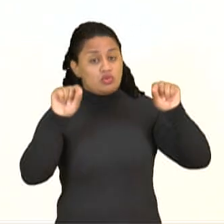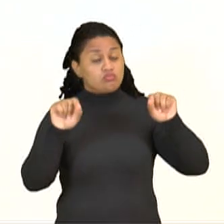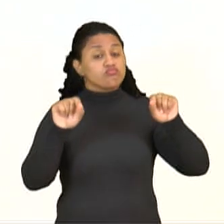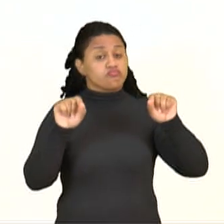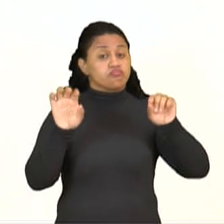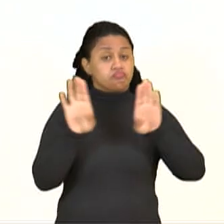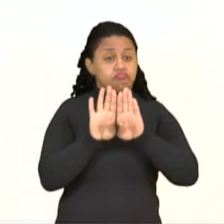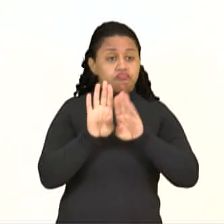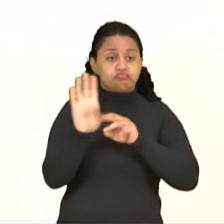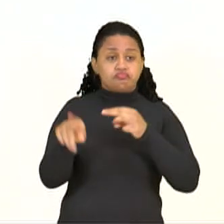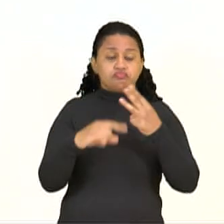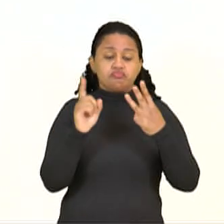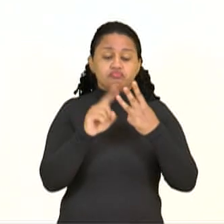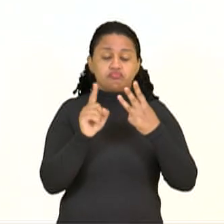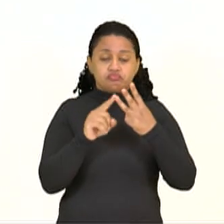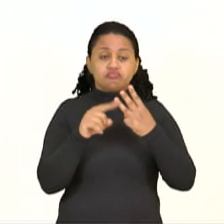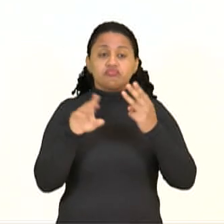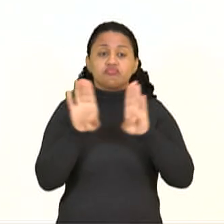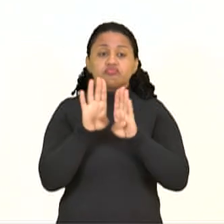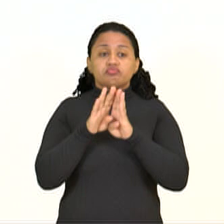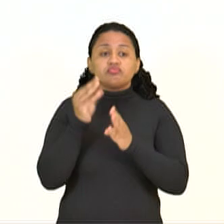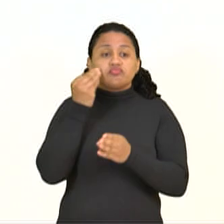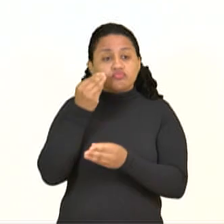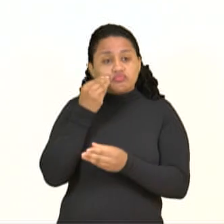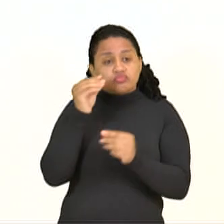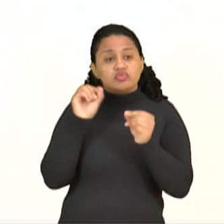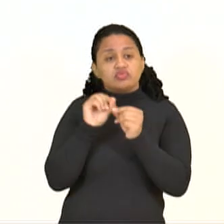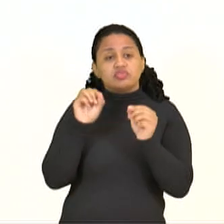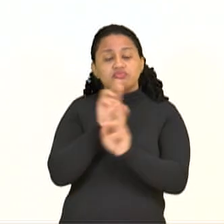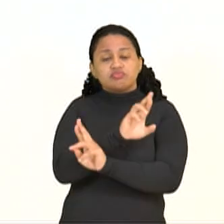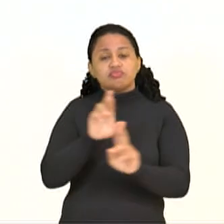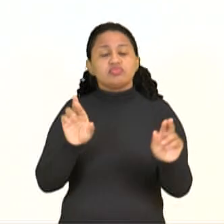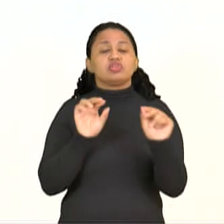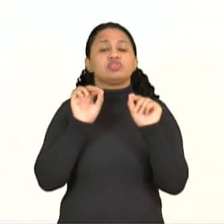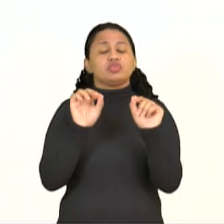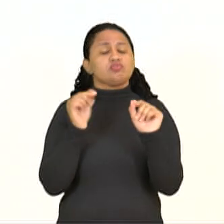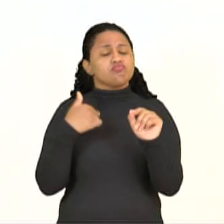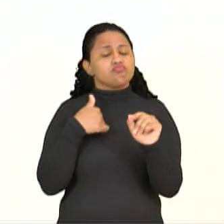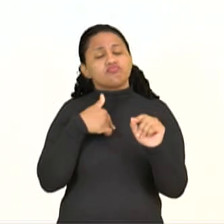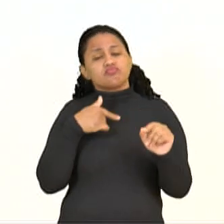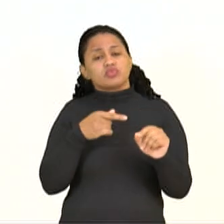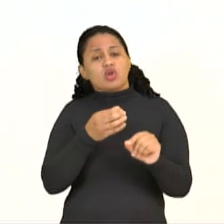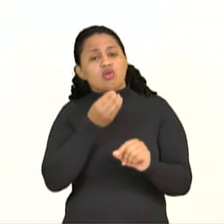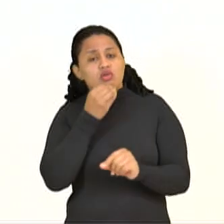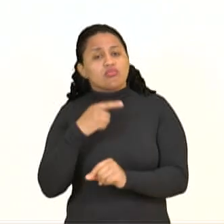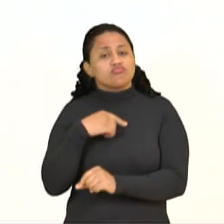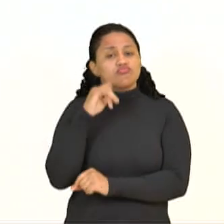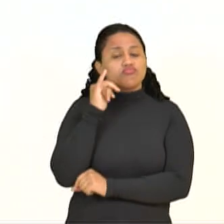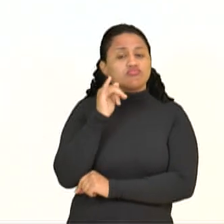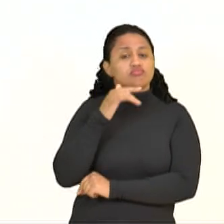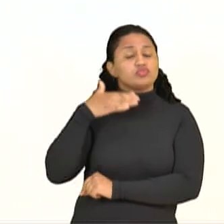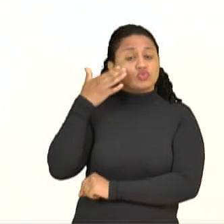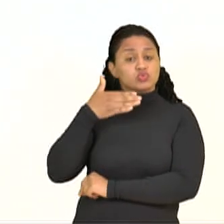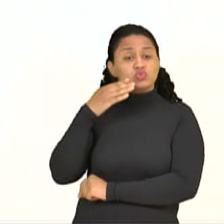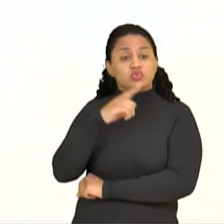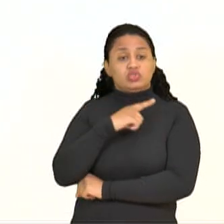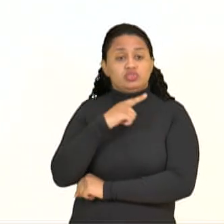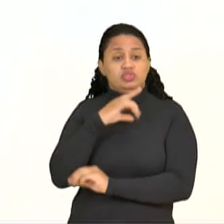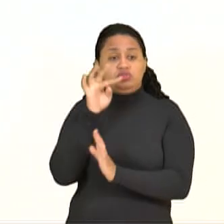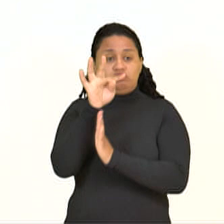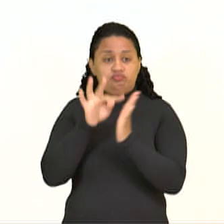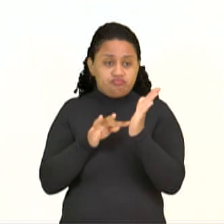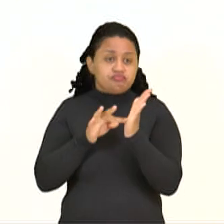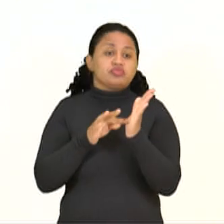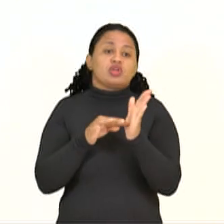né? E, finalmente, vamos tentar estabelecer relações lógico-discursivas presentes no texto, marcadas